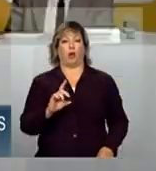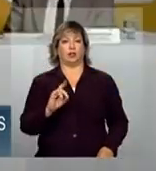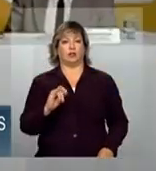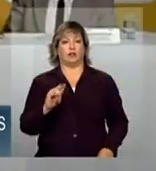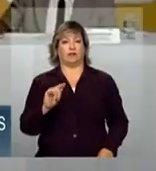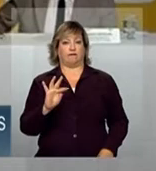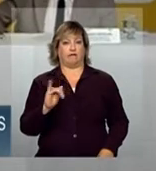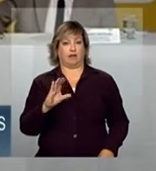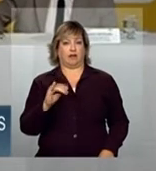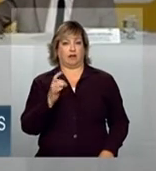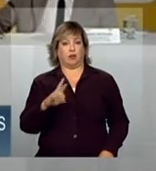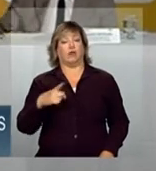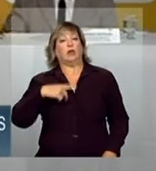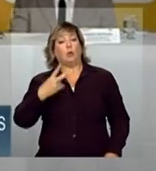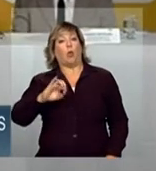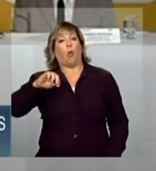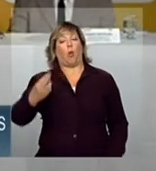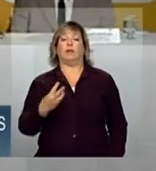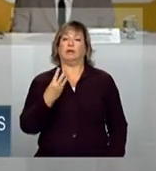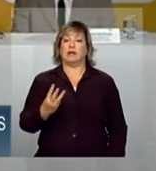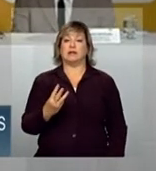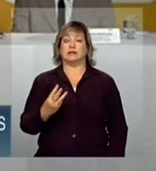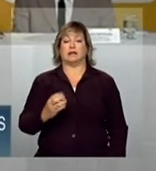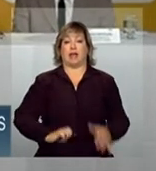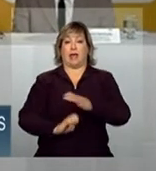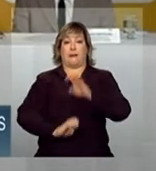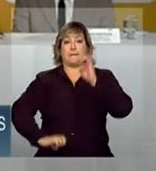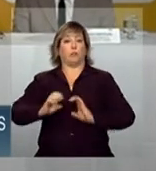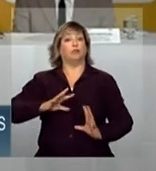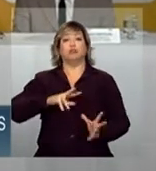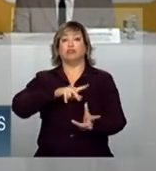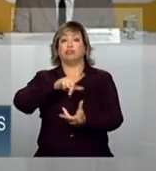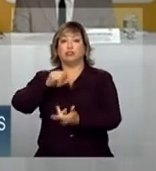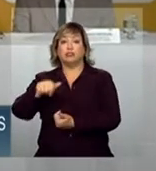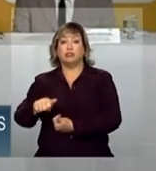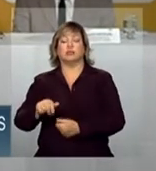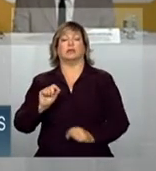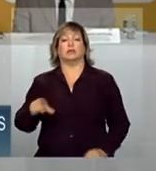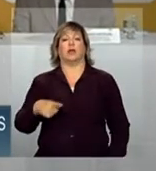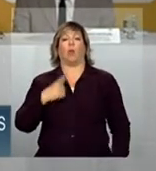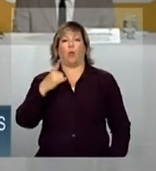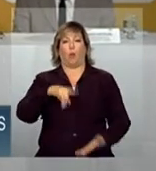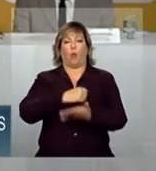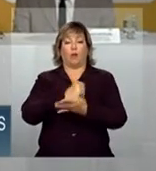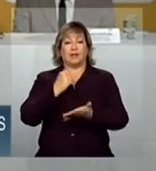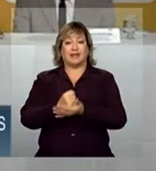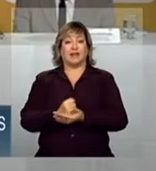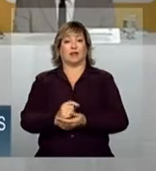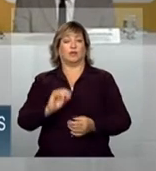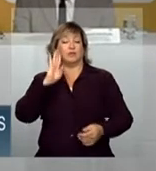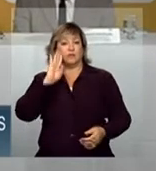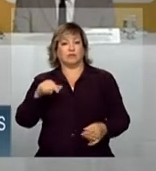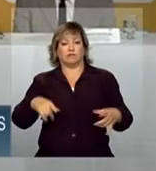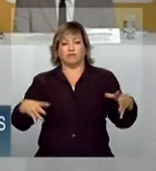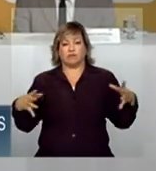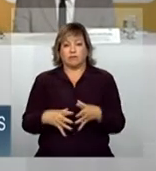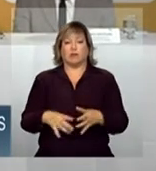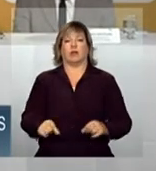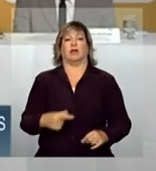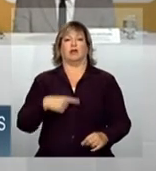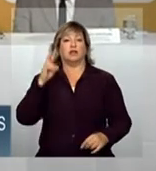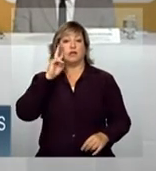broadcasting. Duas, talvez três empresas no mundo, praticamente um contrato fechado, originalmente visto como